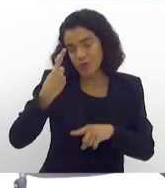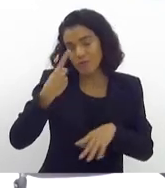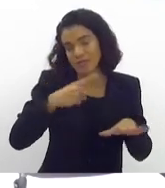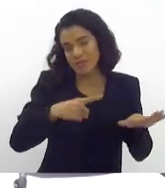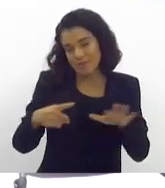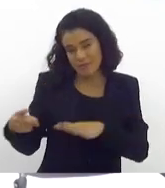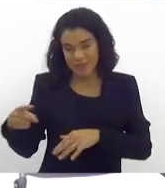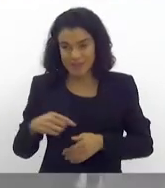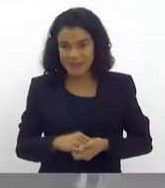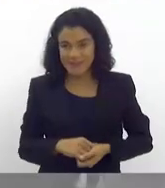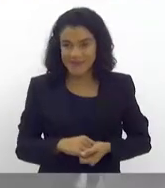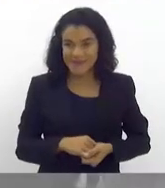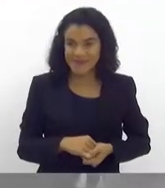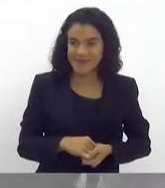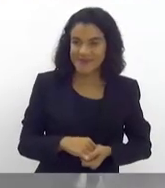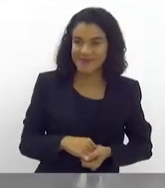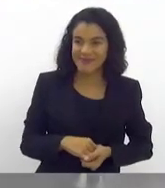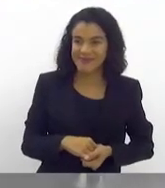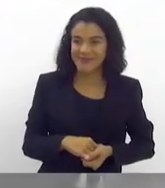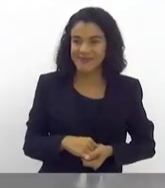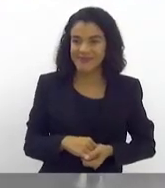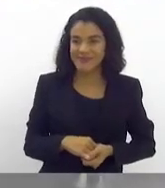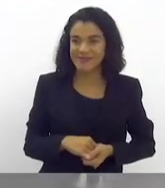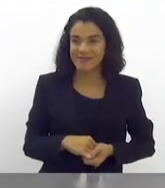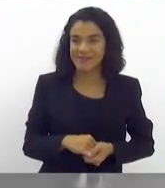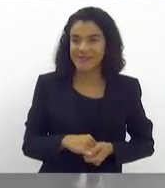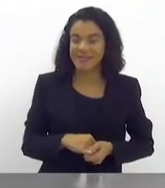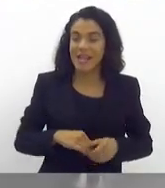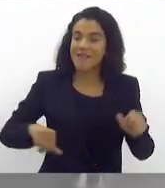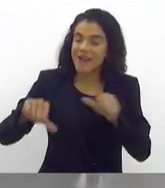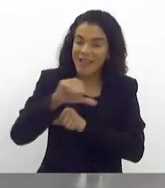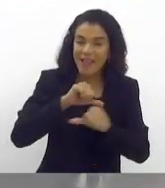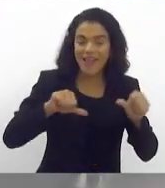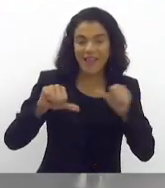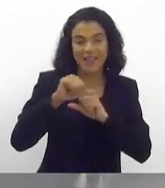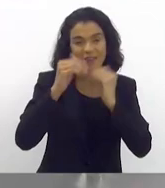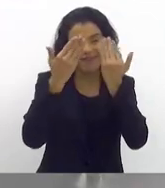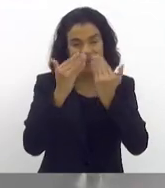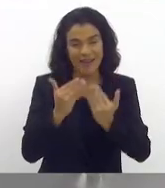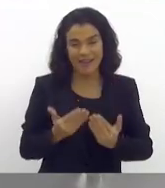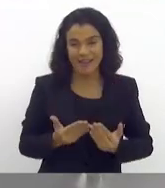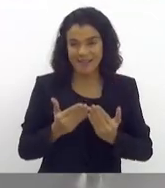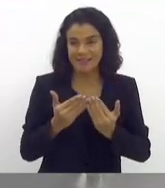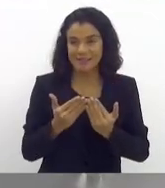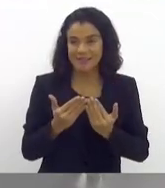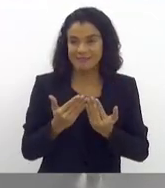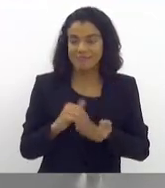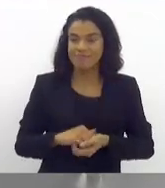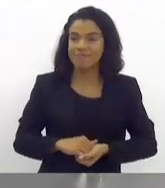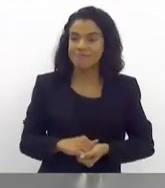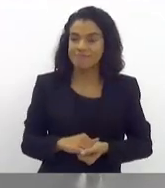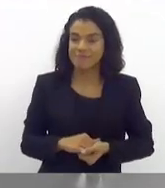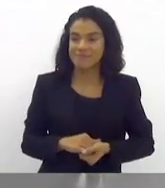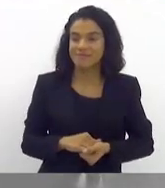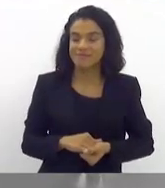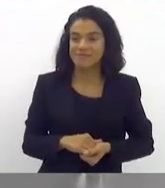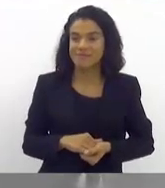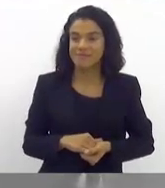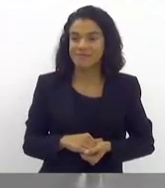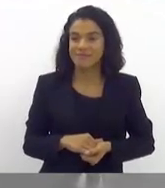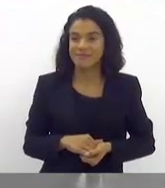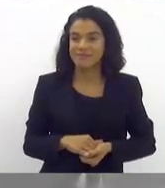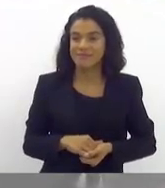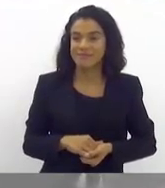vista. É que eu já tinha pedido. Vai renovar a vista. Presidente, presidente, pode discutir, de repente. Deputado Mink, deputado Flávio